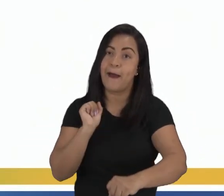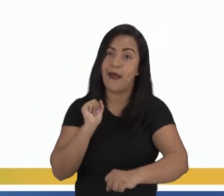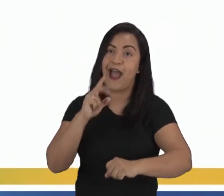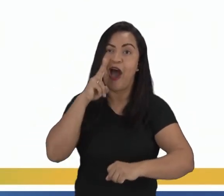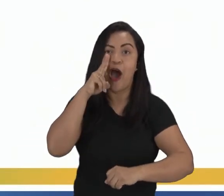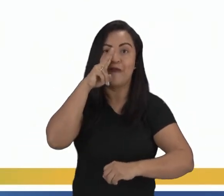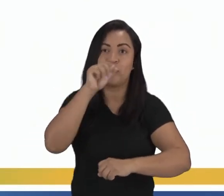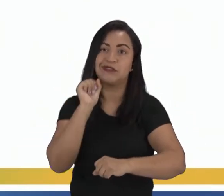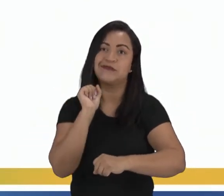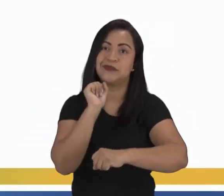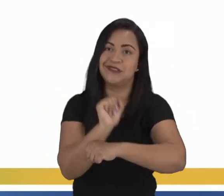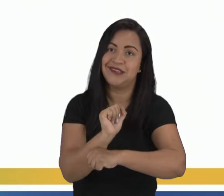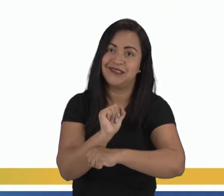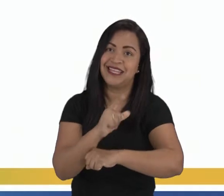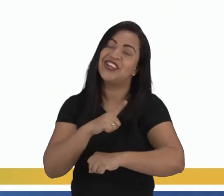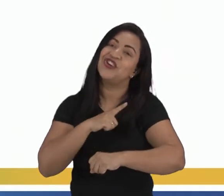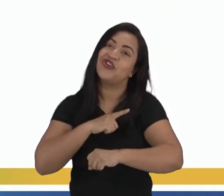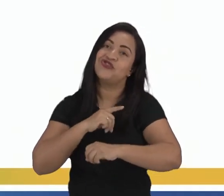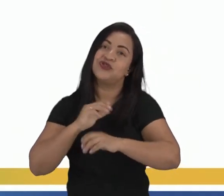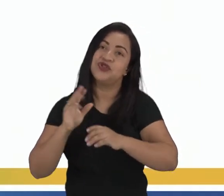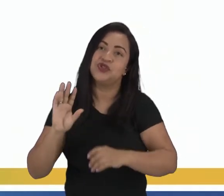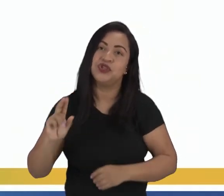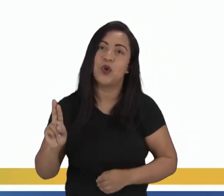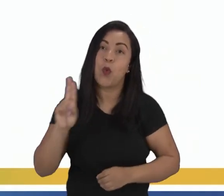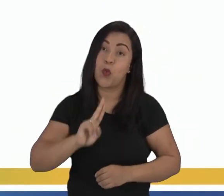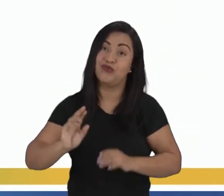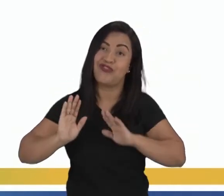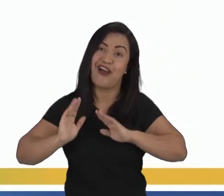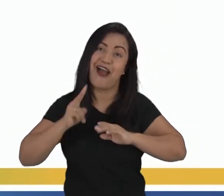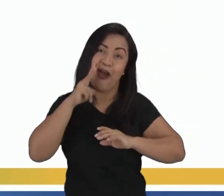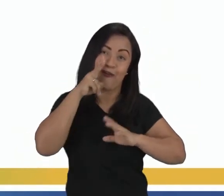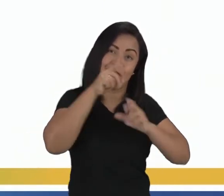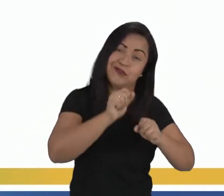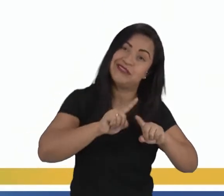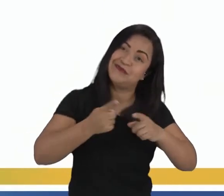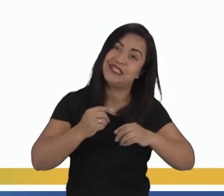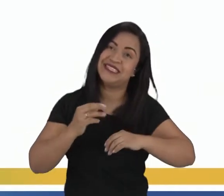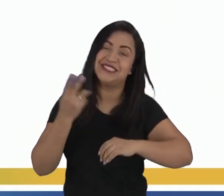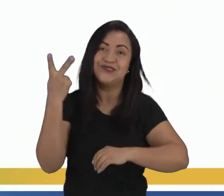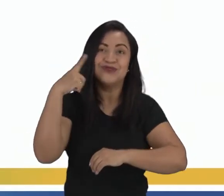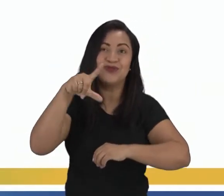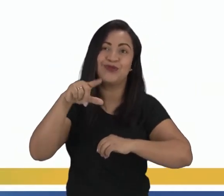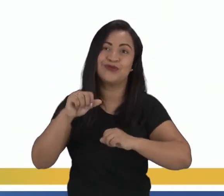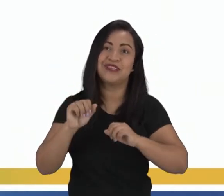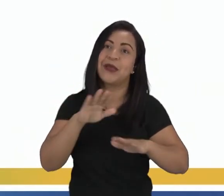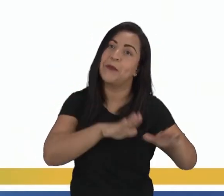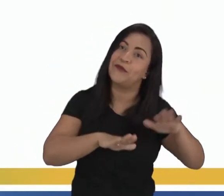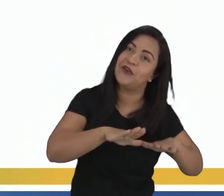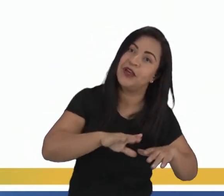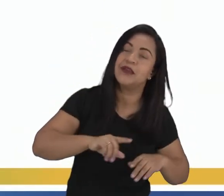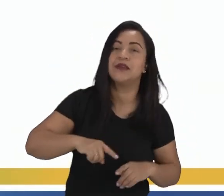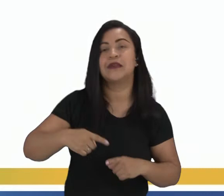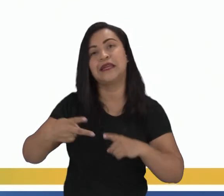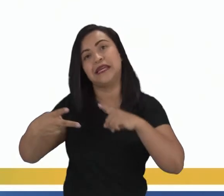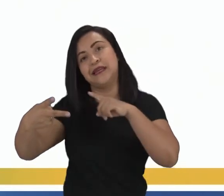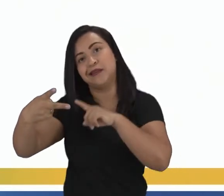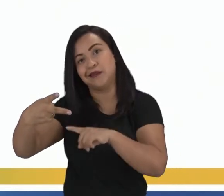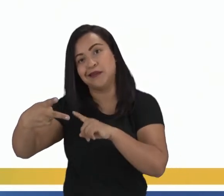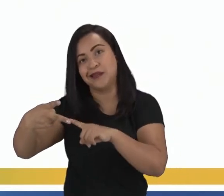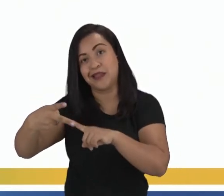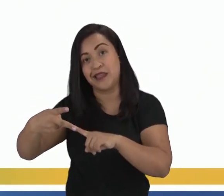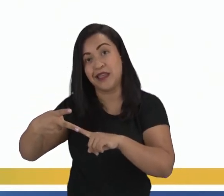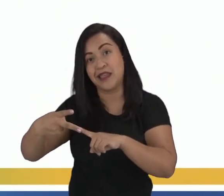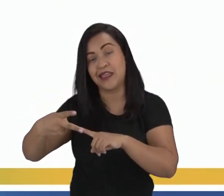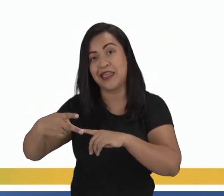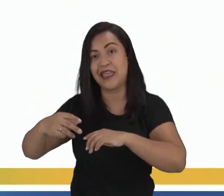de uma força externa, mas não entra em movimento, porque a força de atrito é maior até ou igual à força externa. E a